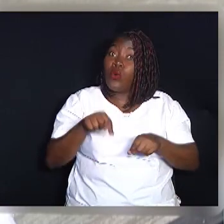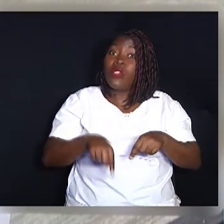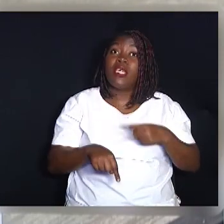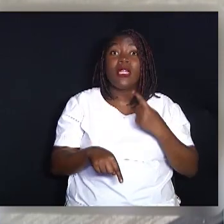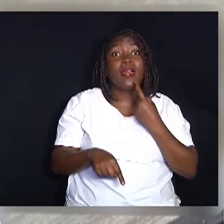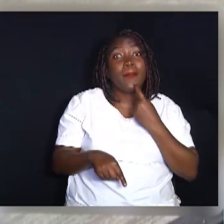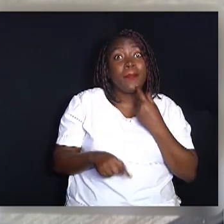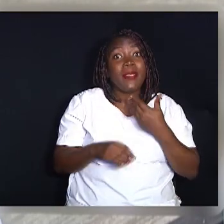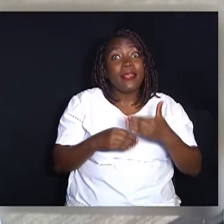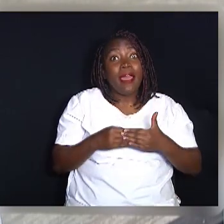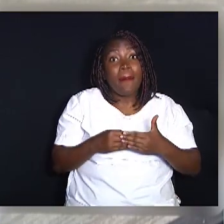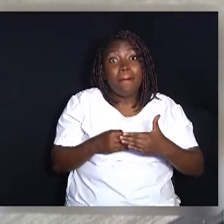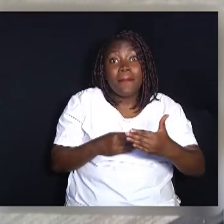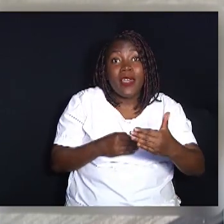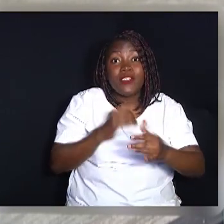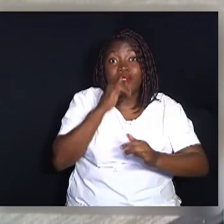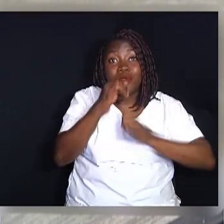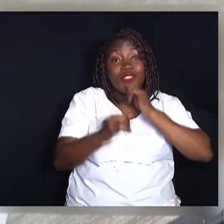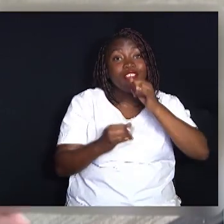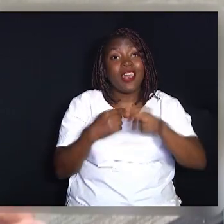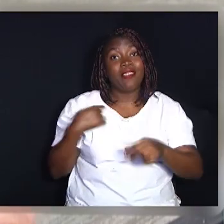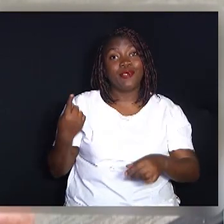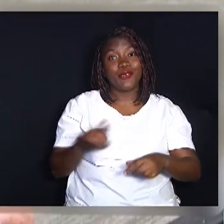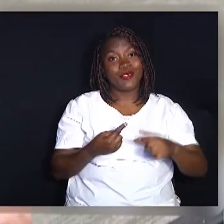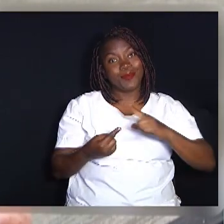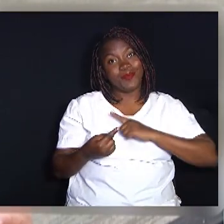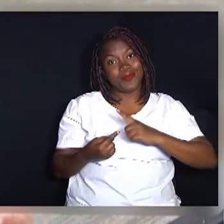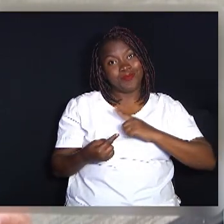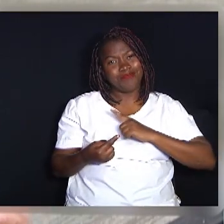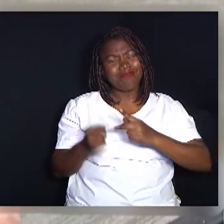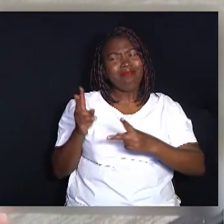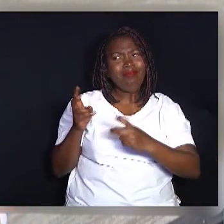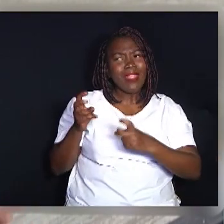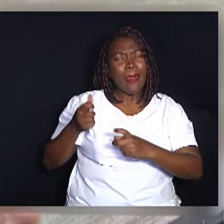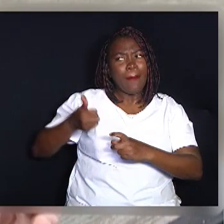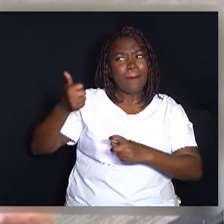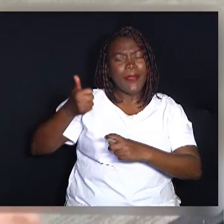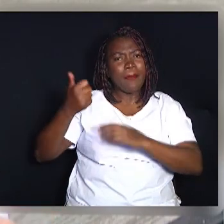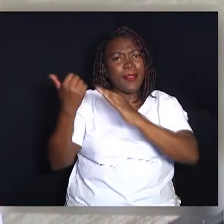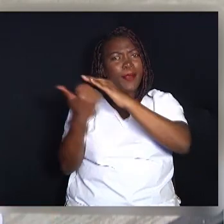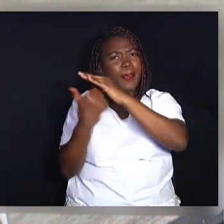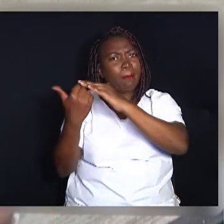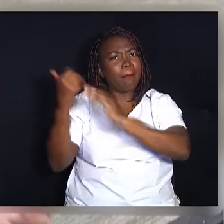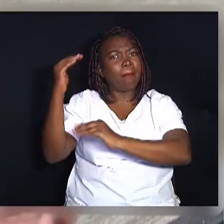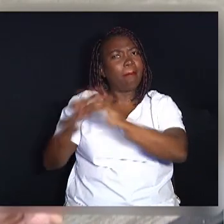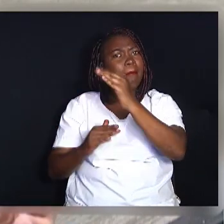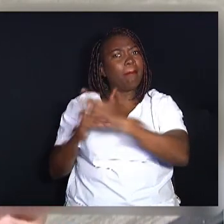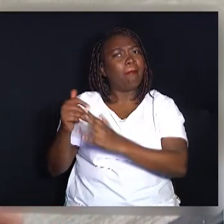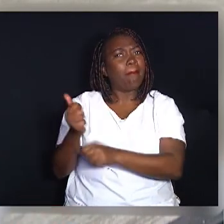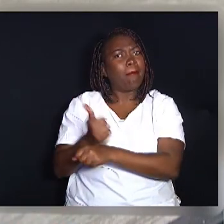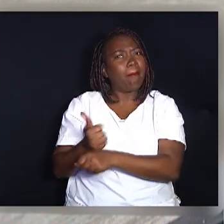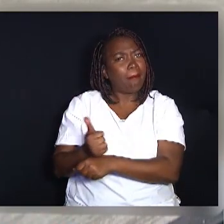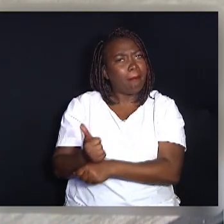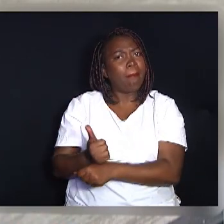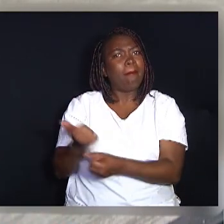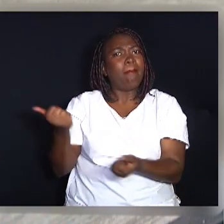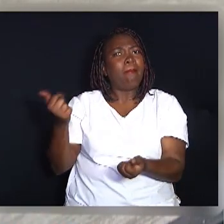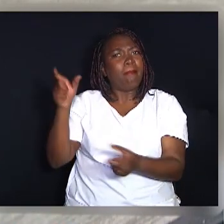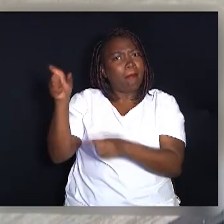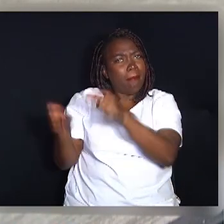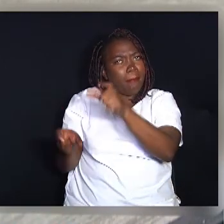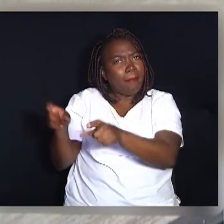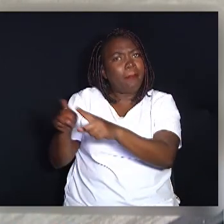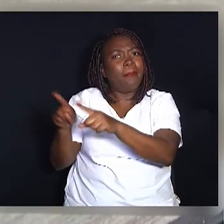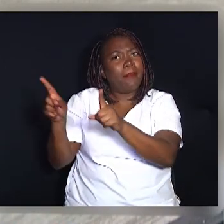dos dados que a gente tem. Então a gente percebe primeiro a INDEC é uma empresa muito qualificada, com técnicos qualificados